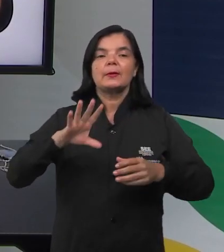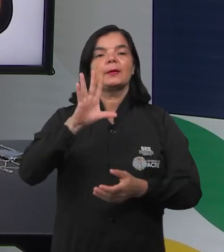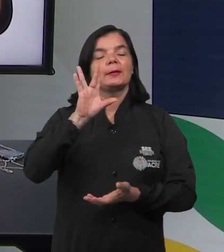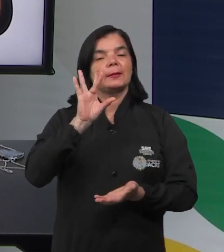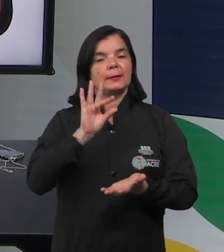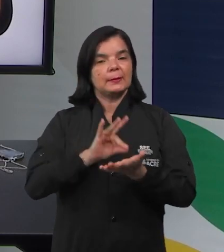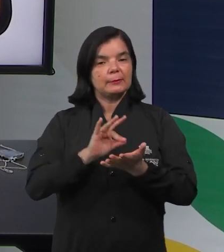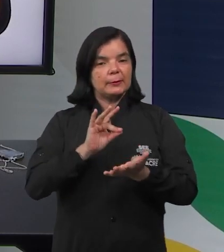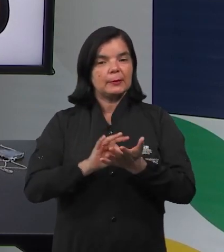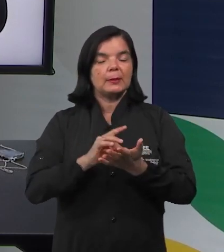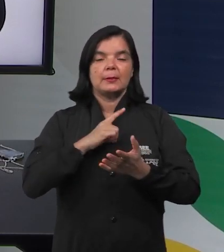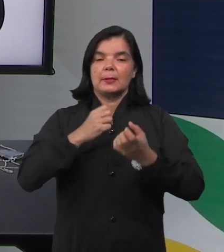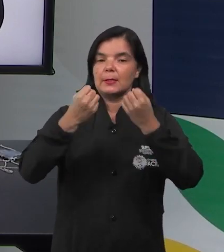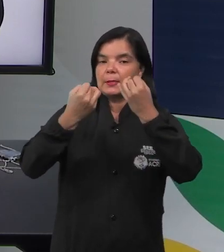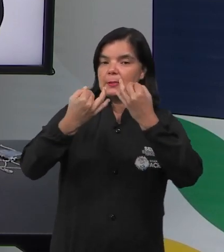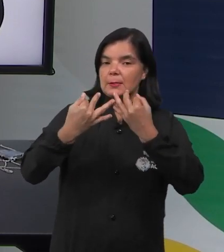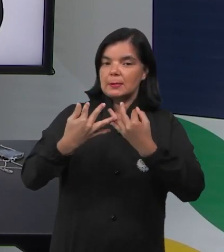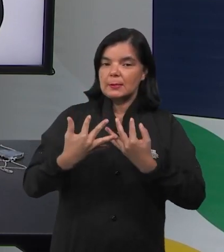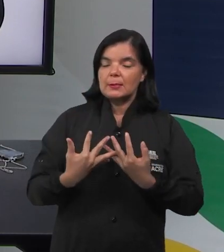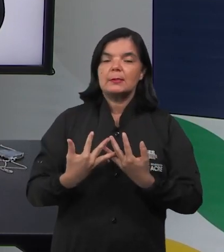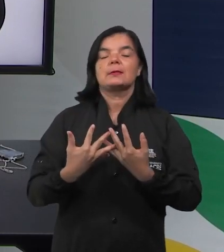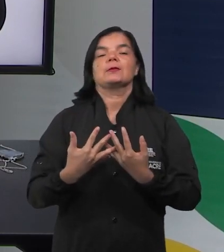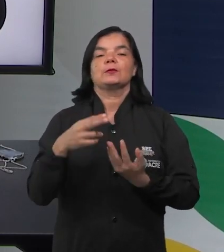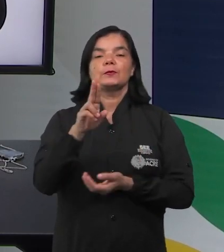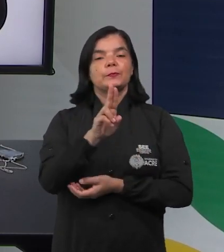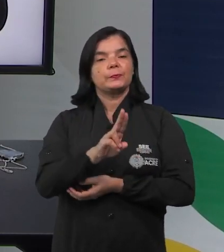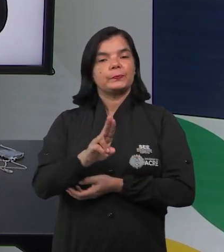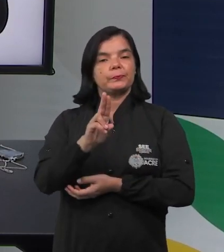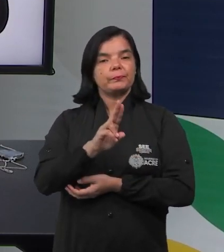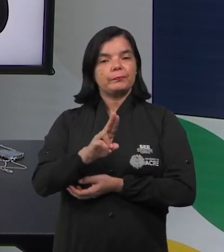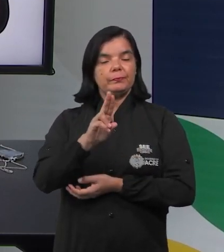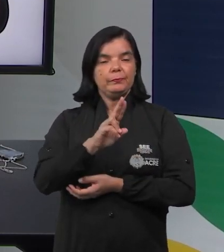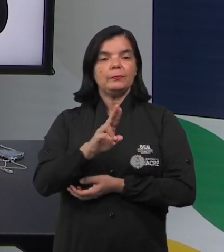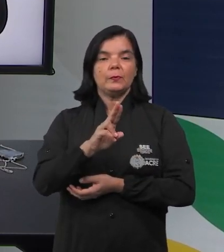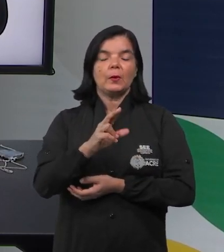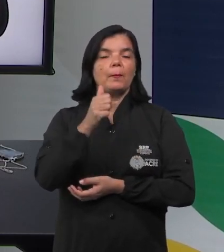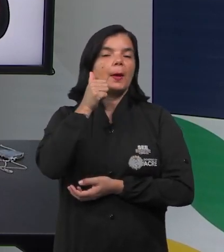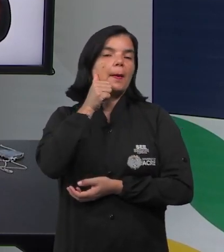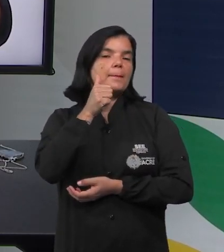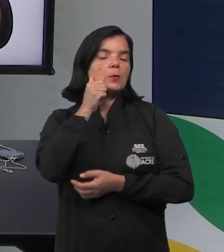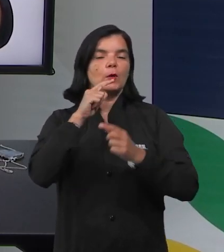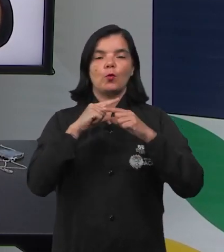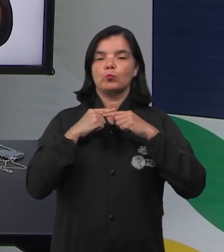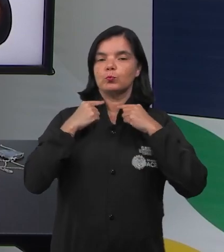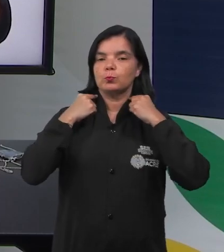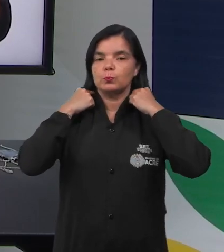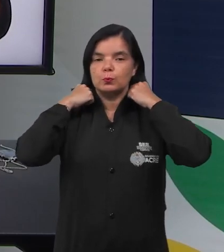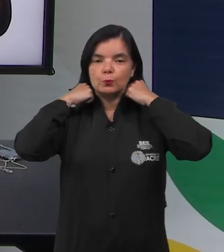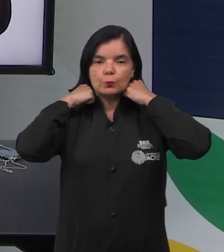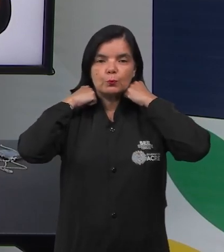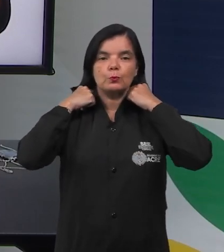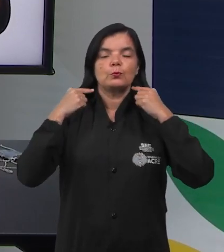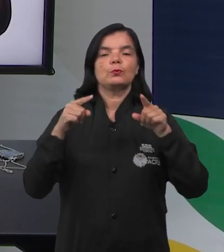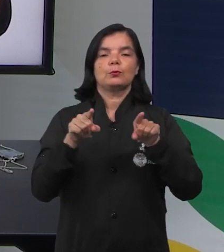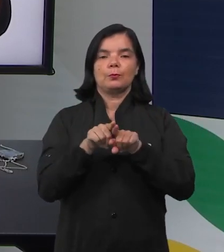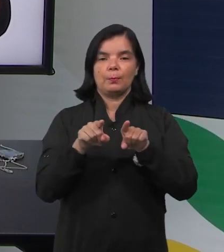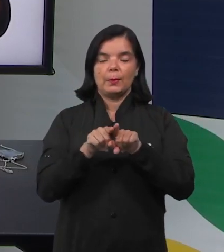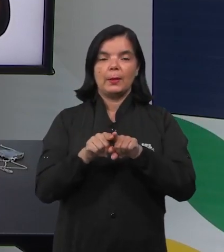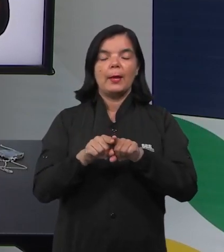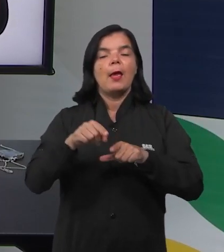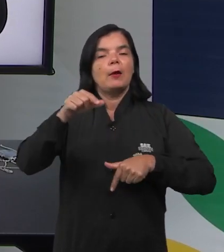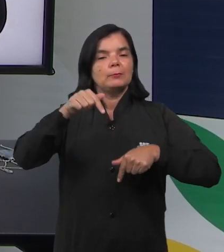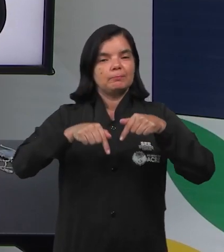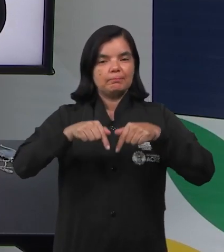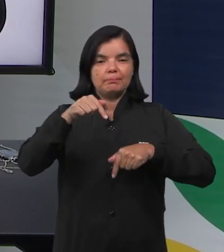além dessa definição de uso para acessório feminino, pode servir para decoração. Então é uma química